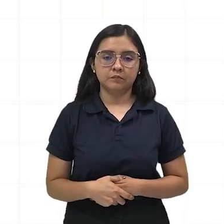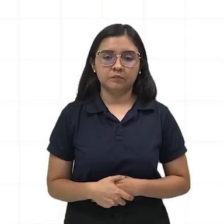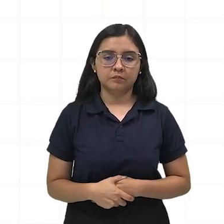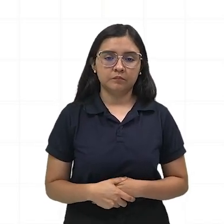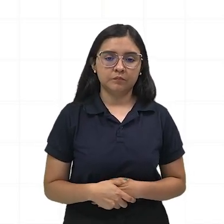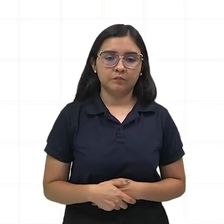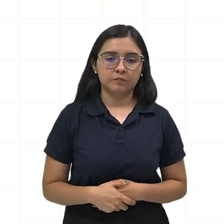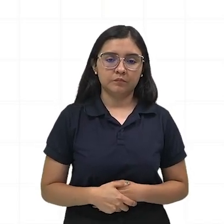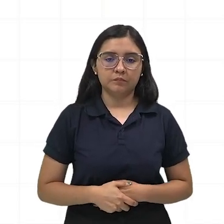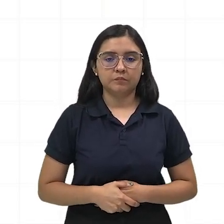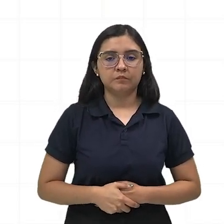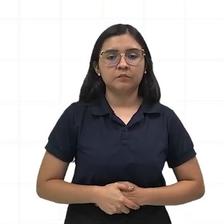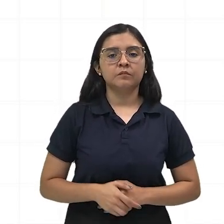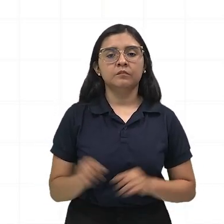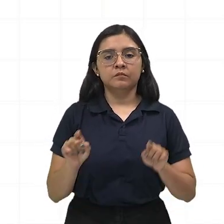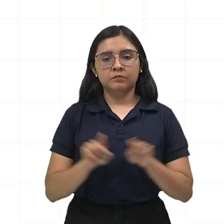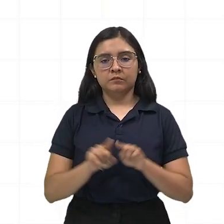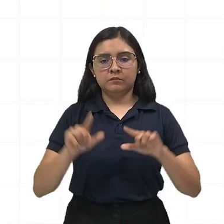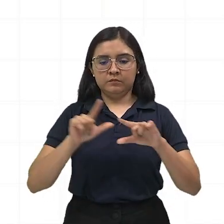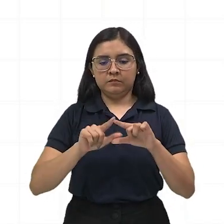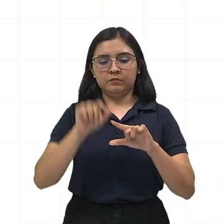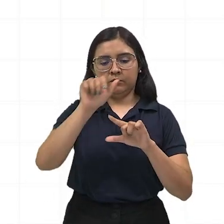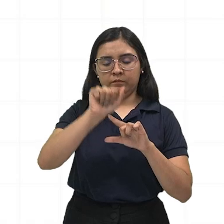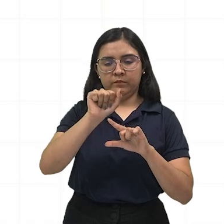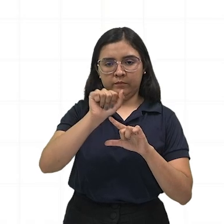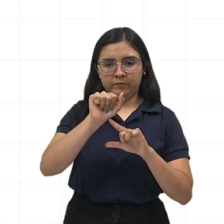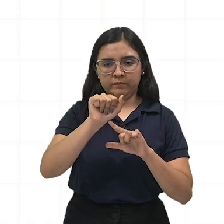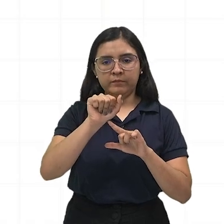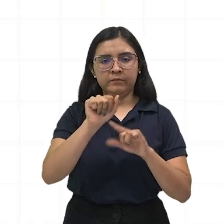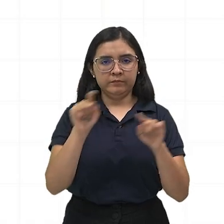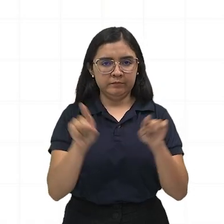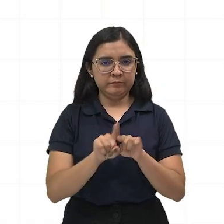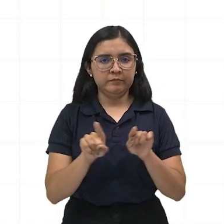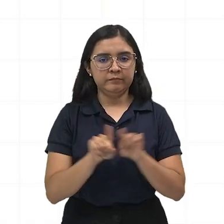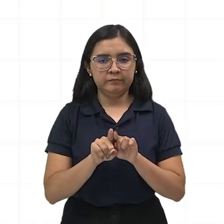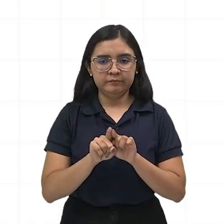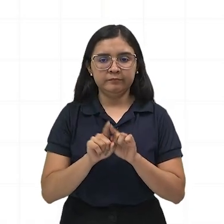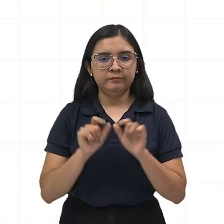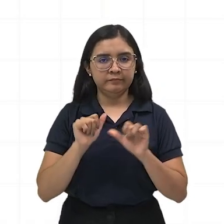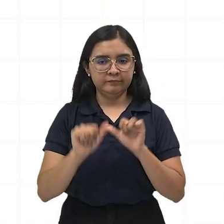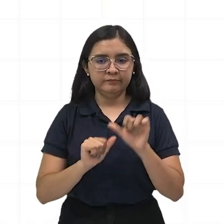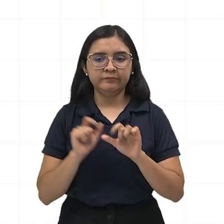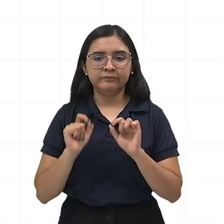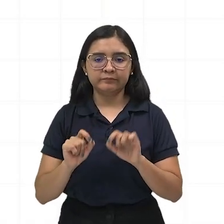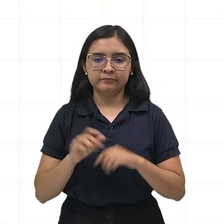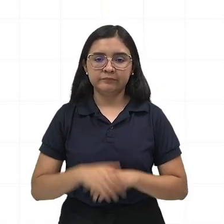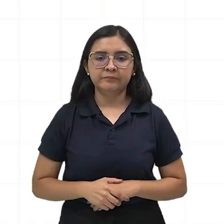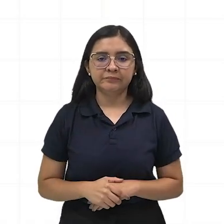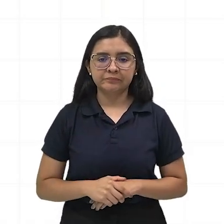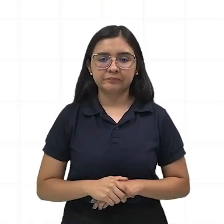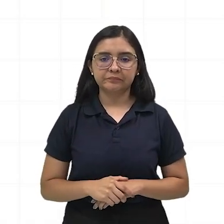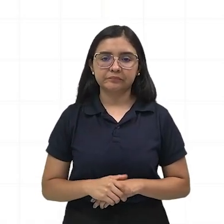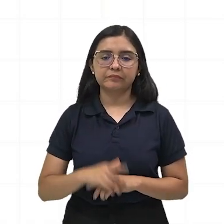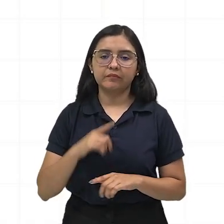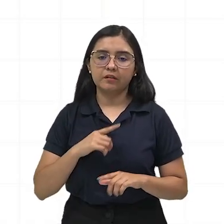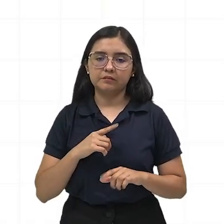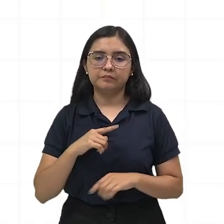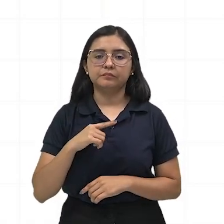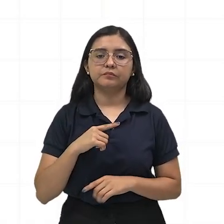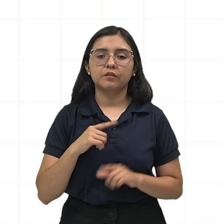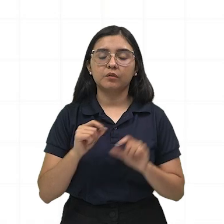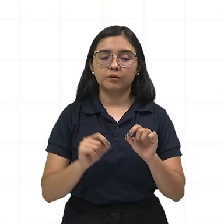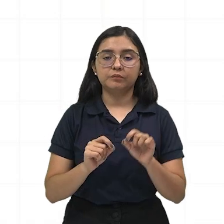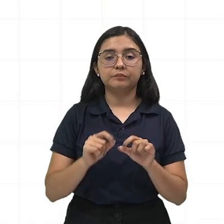No ponto A, também vai acontecer o mesmo, né? Ó, ele está aqui, ó, no X,